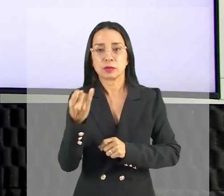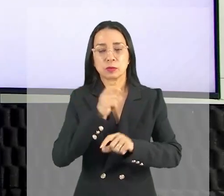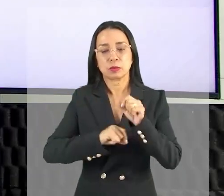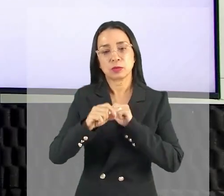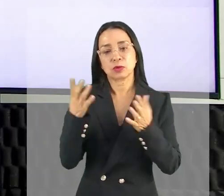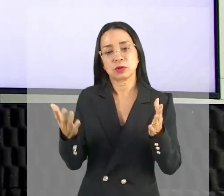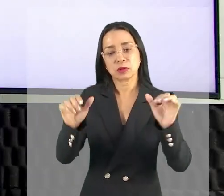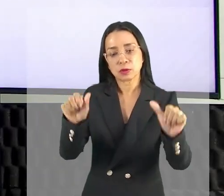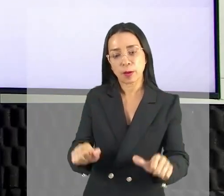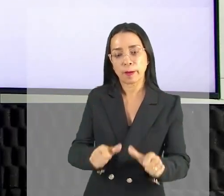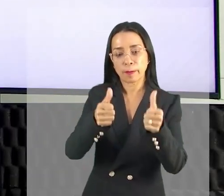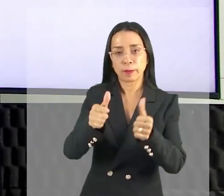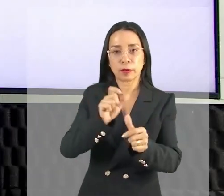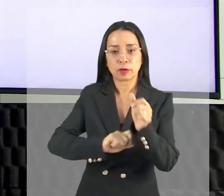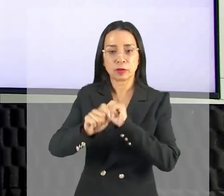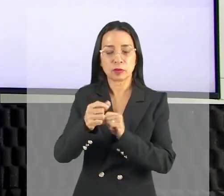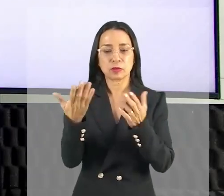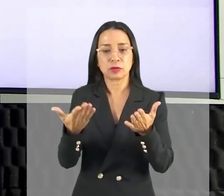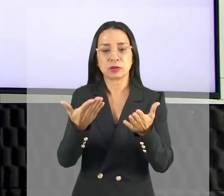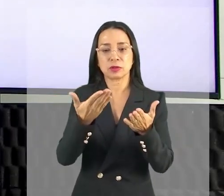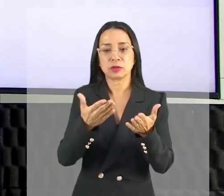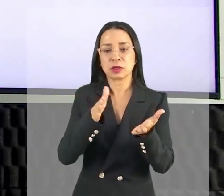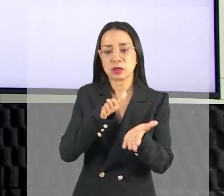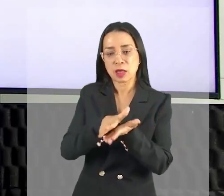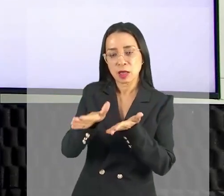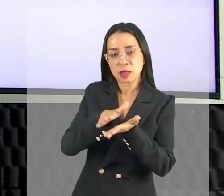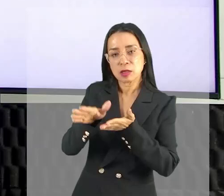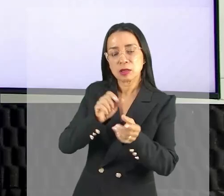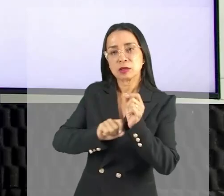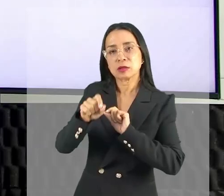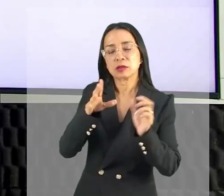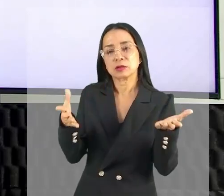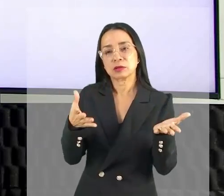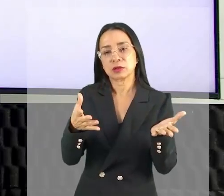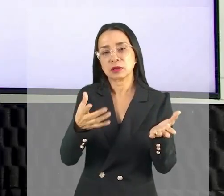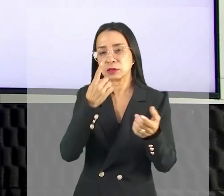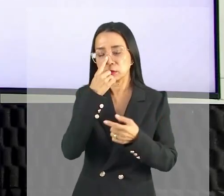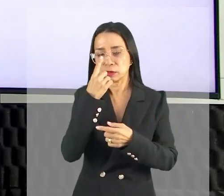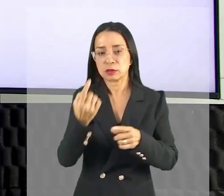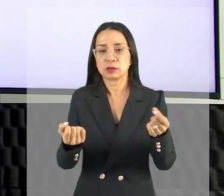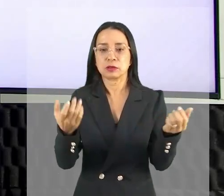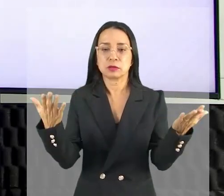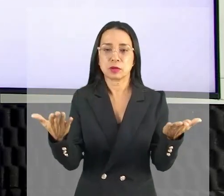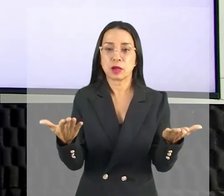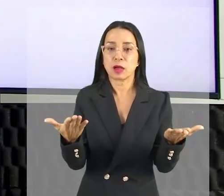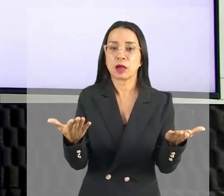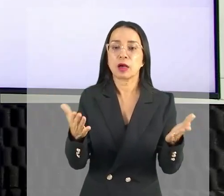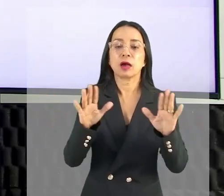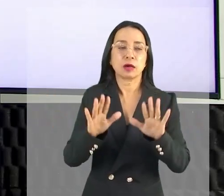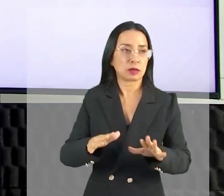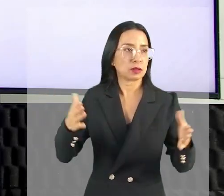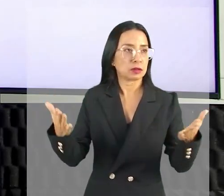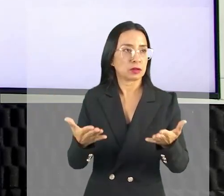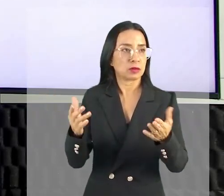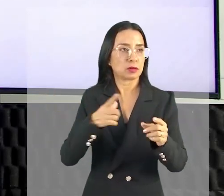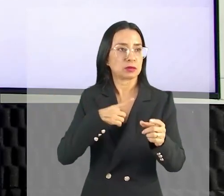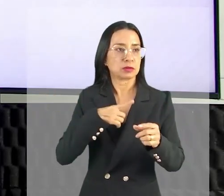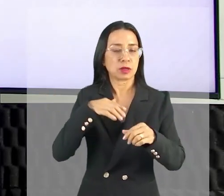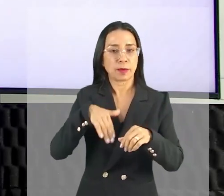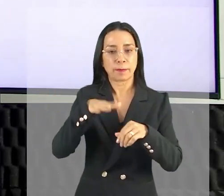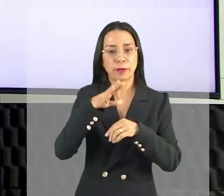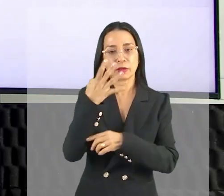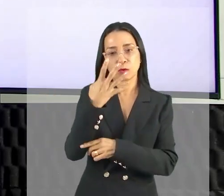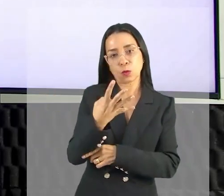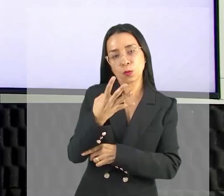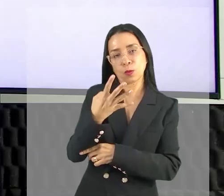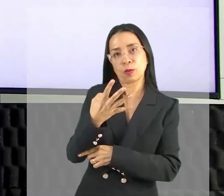essa melhoria, né, de descarte de resíduo, né. Mas hoje em dia, a gente já tem mais